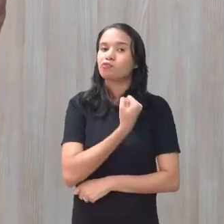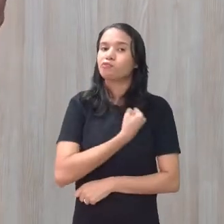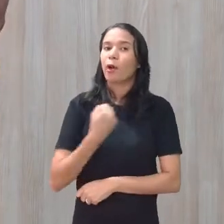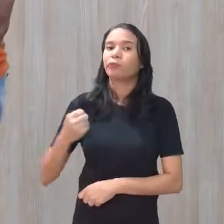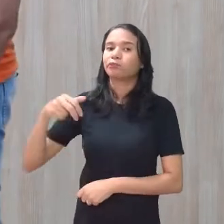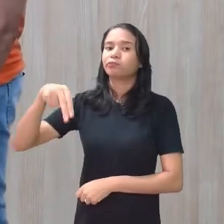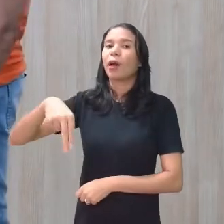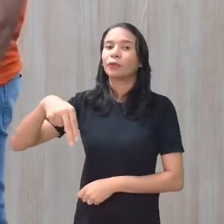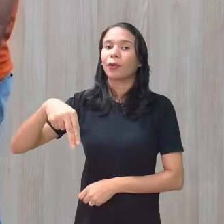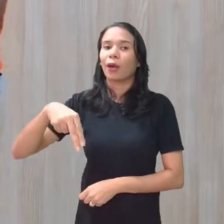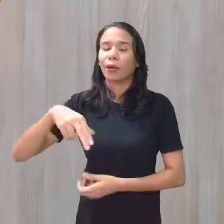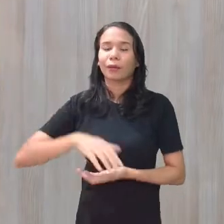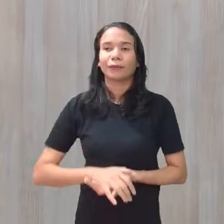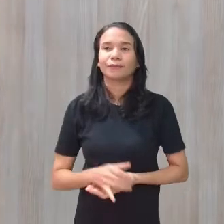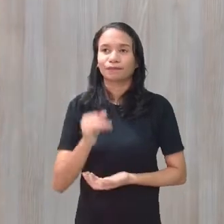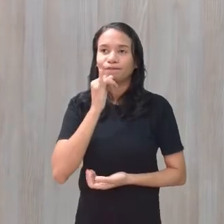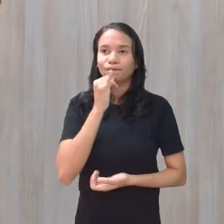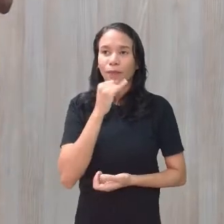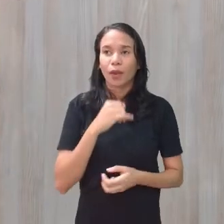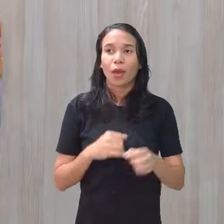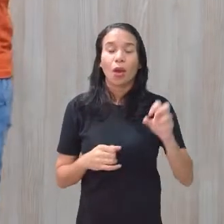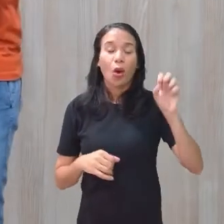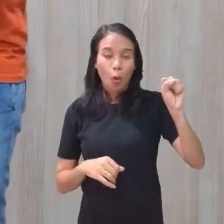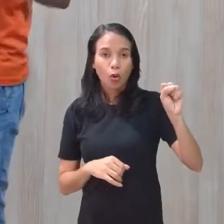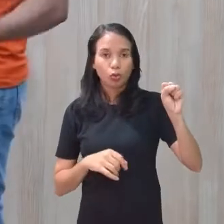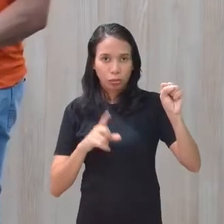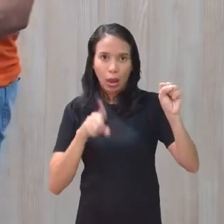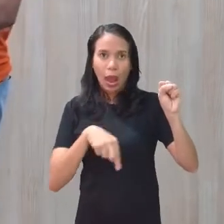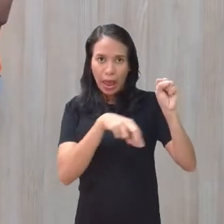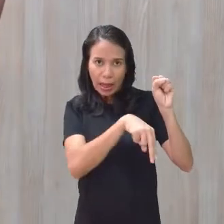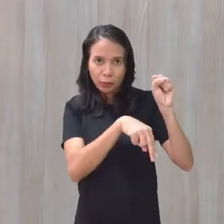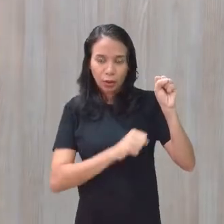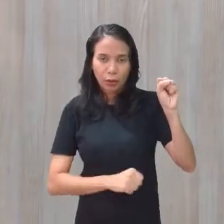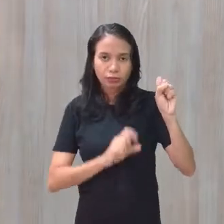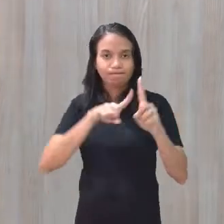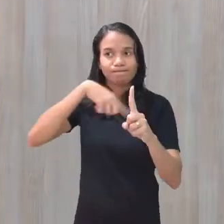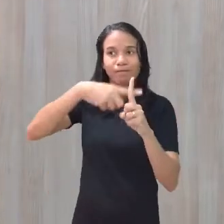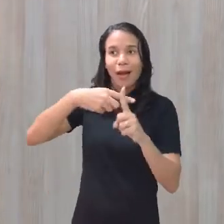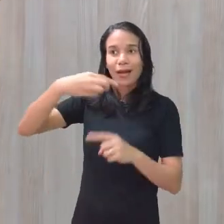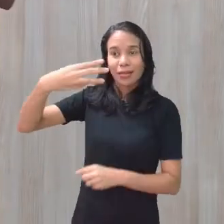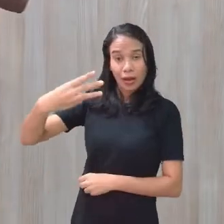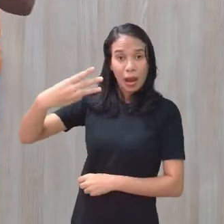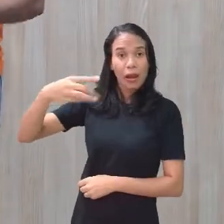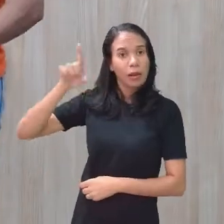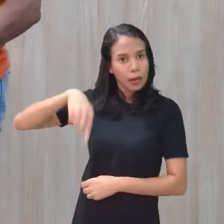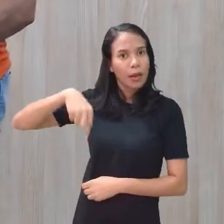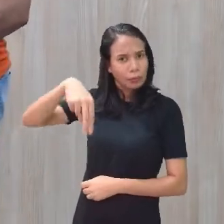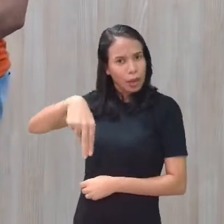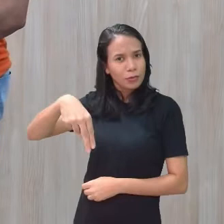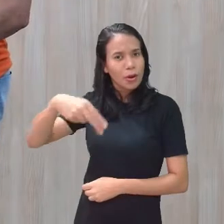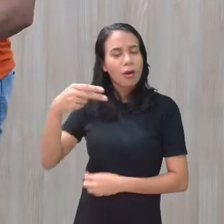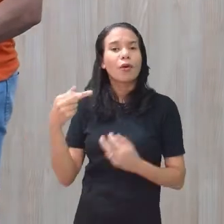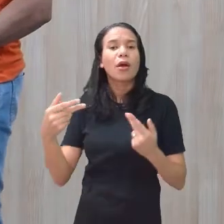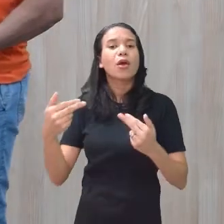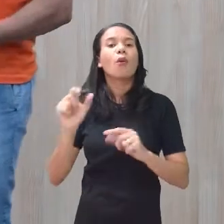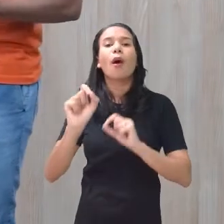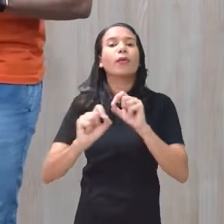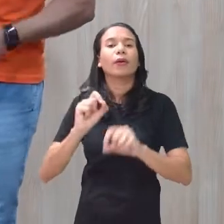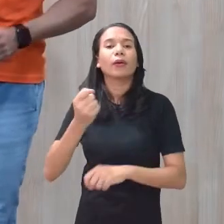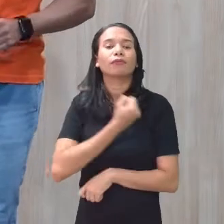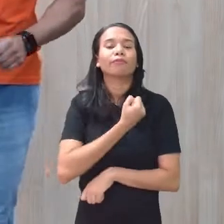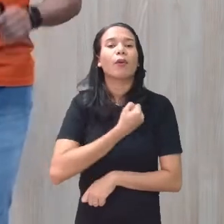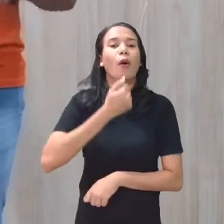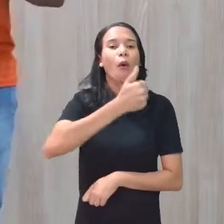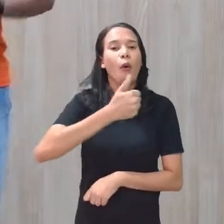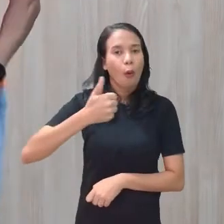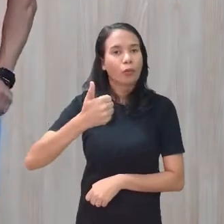certo? Então, se eu tenho aqui, ó, 8, que é um número natural, mais 3, que é um número natural, é igual a 11, que também é